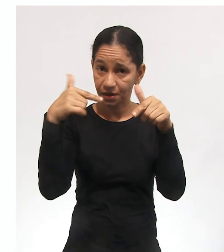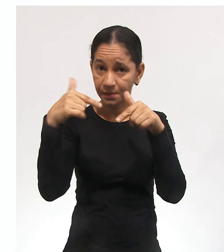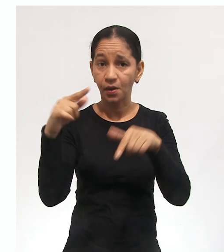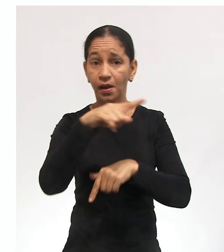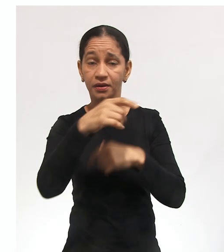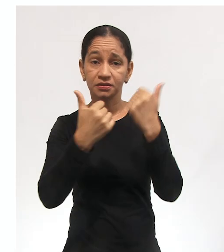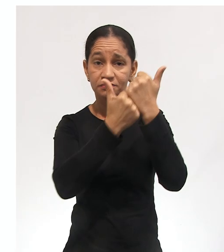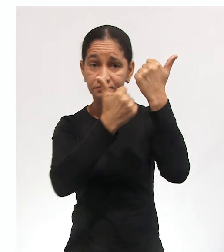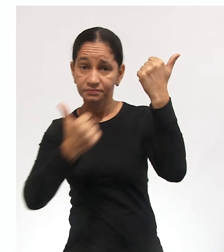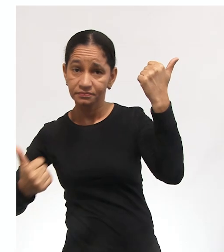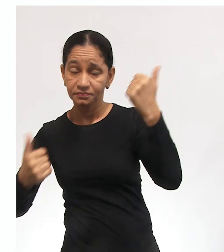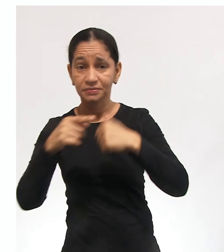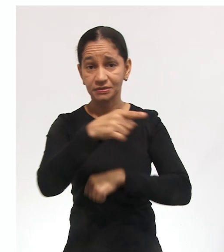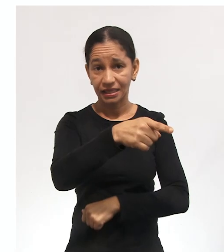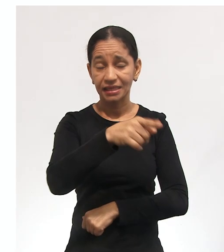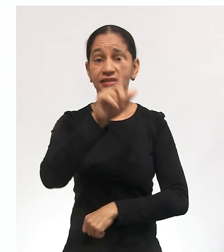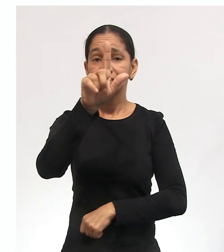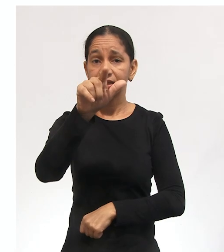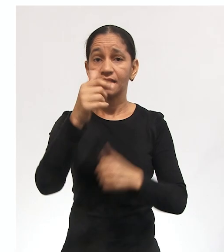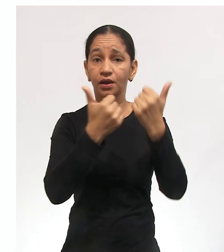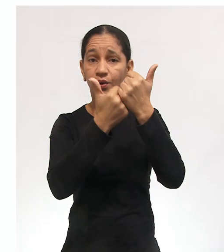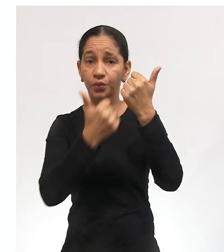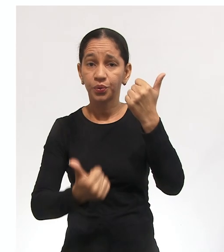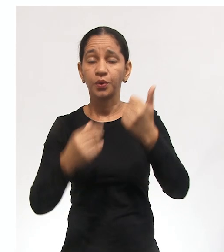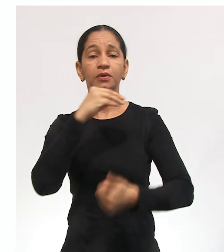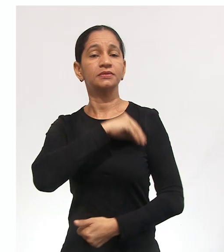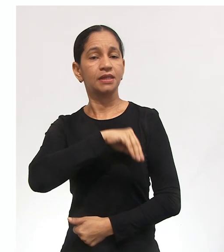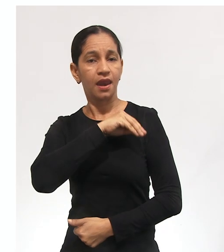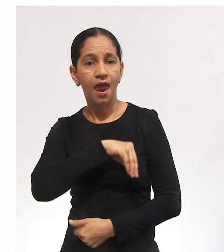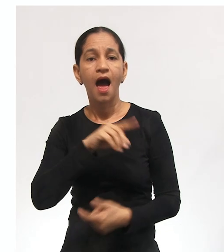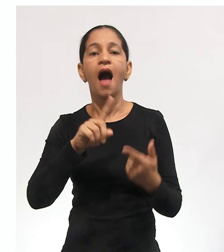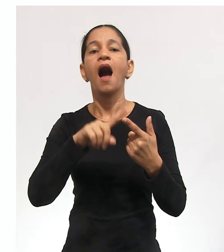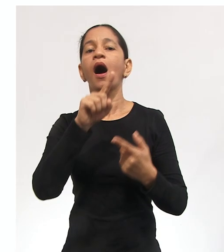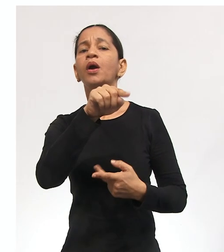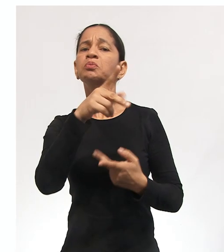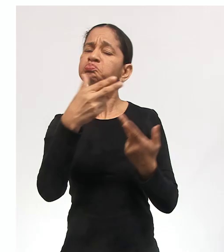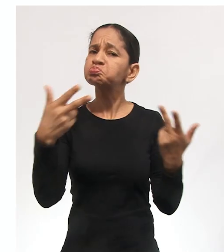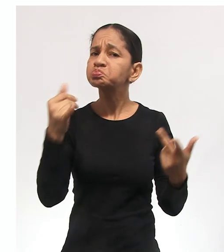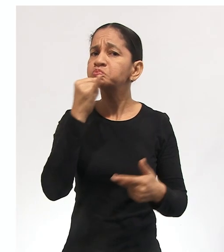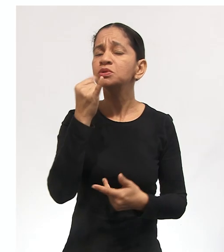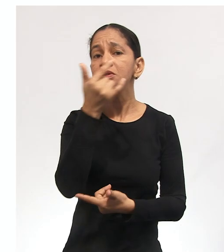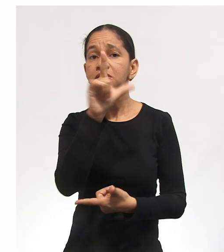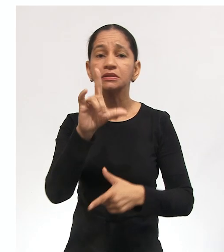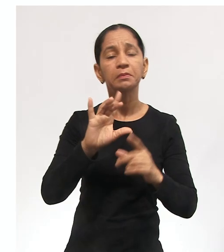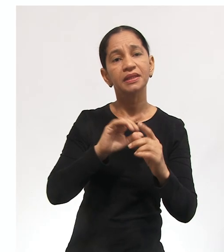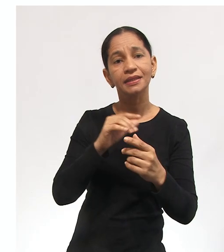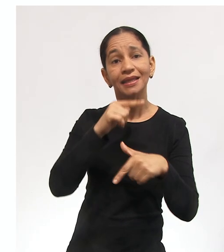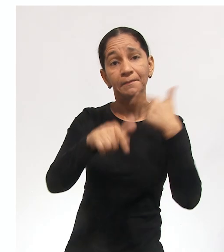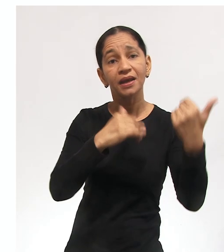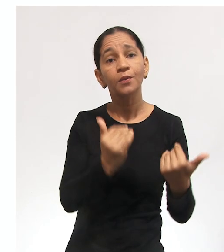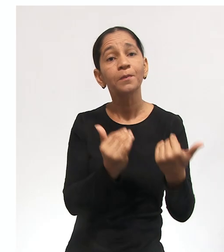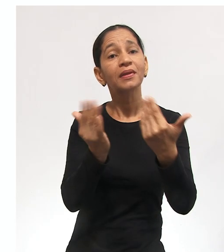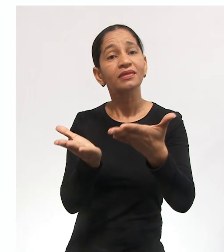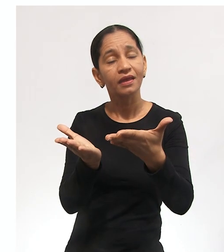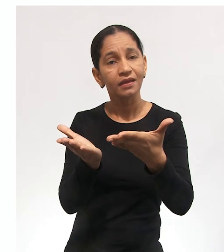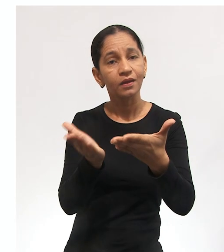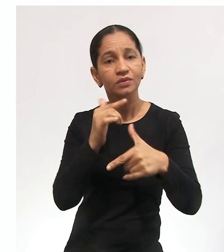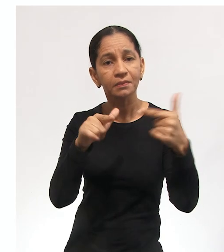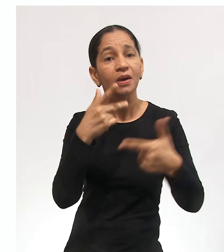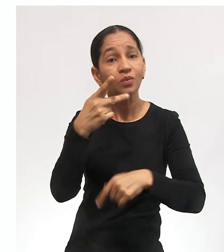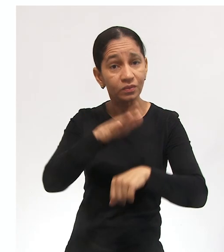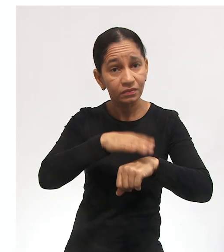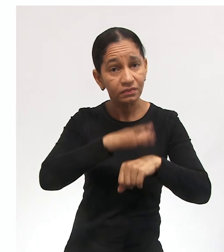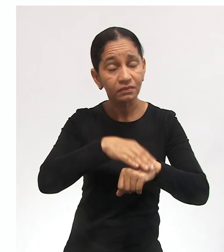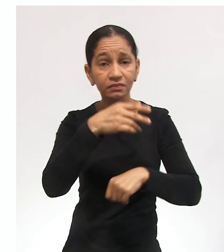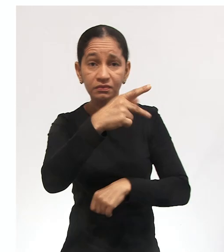com subordinação, onerosidade, por conta alheia e trabalhando pessoalmente de